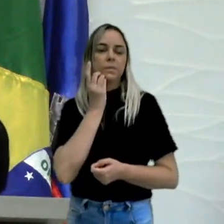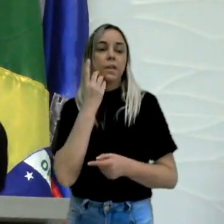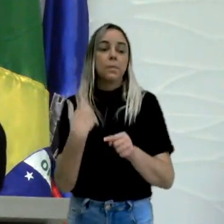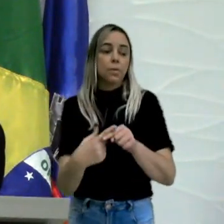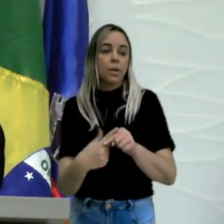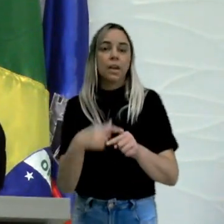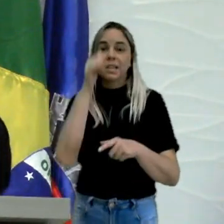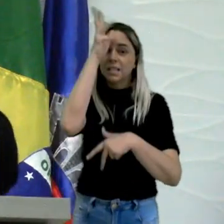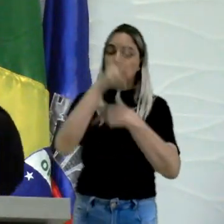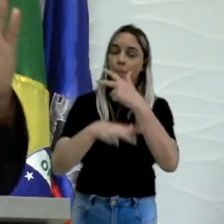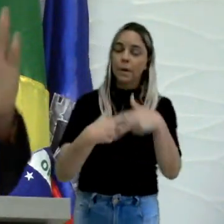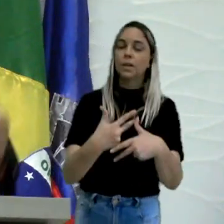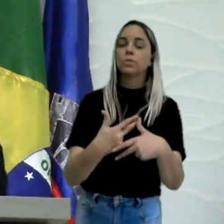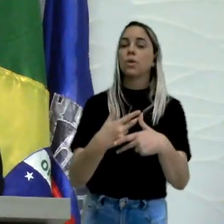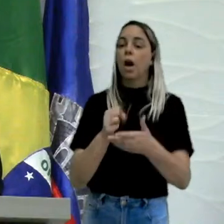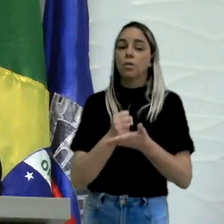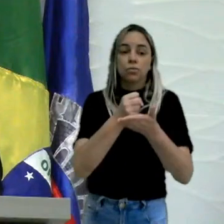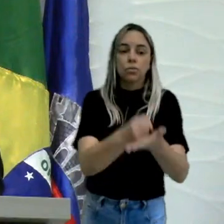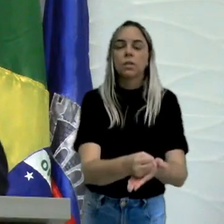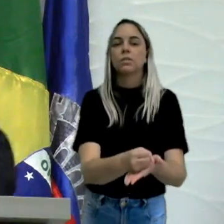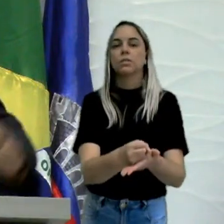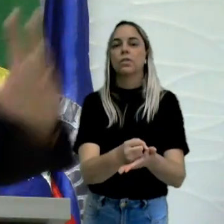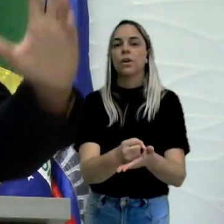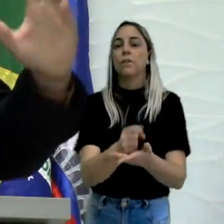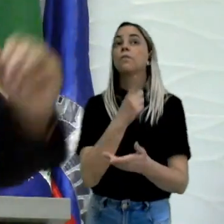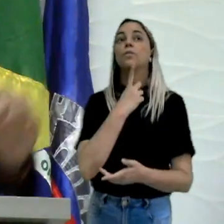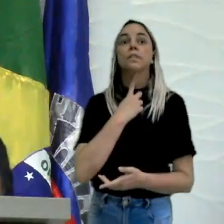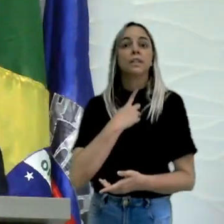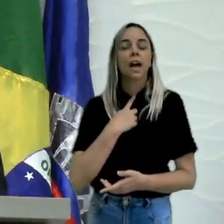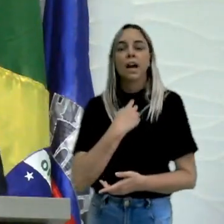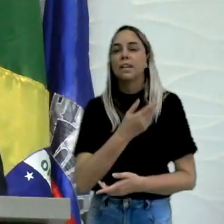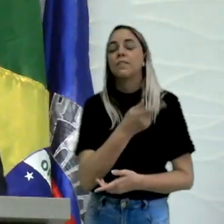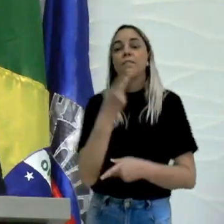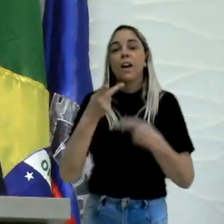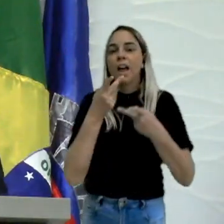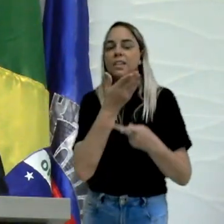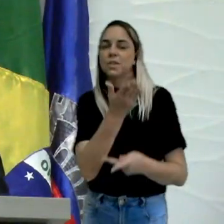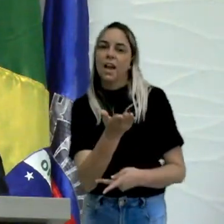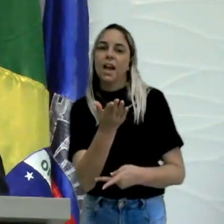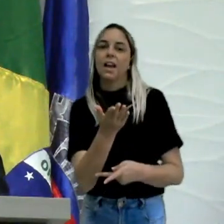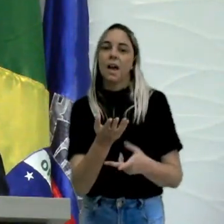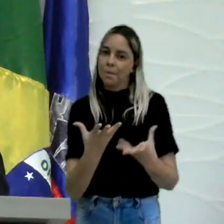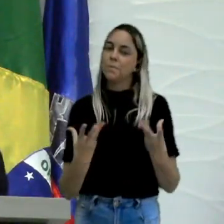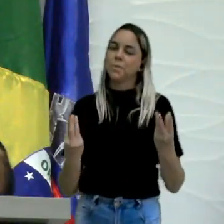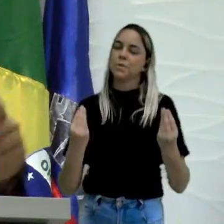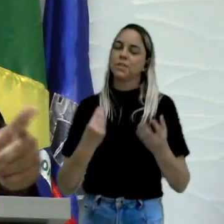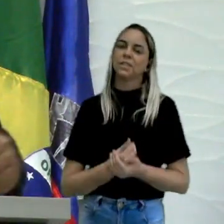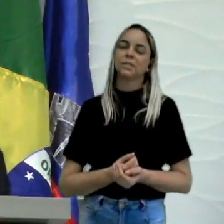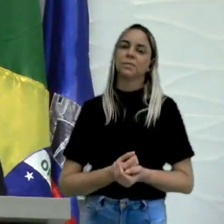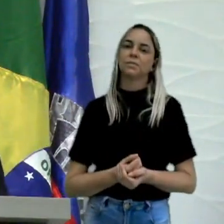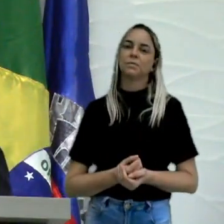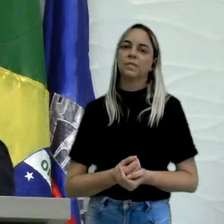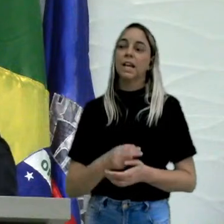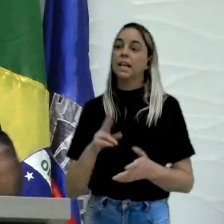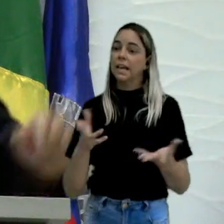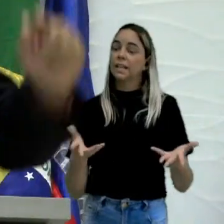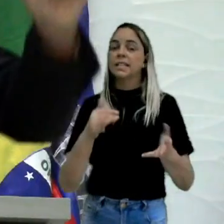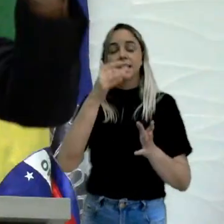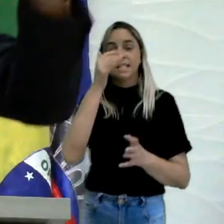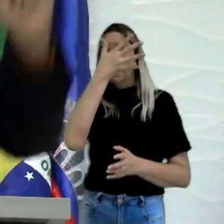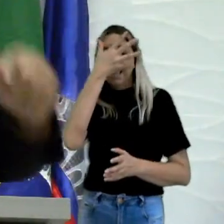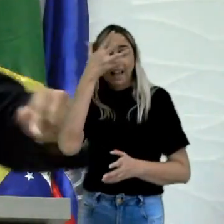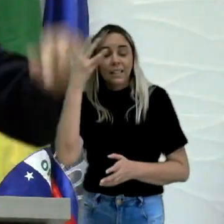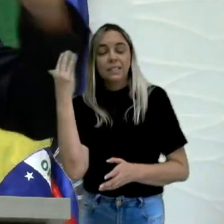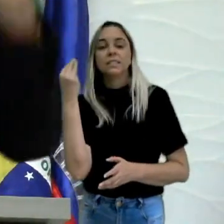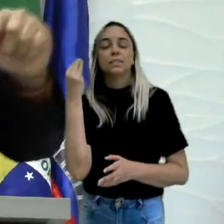Una, porque aqui a vontade de falar da senhora é grande e esquece tudo que